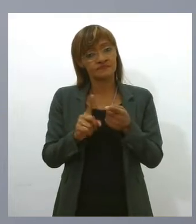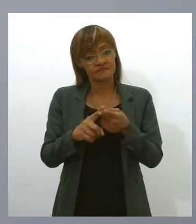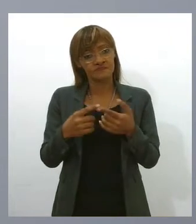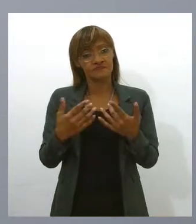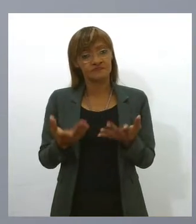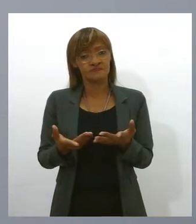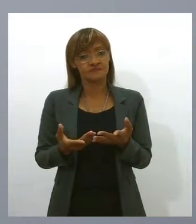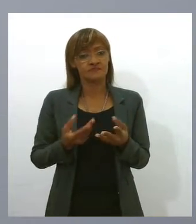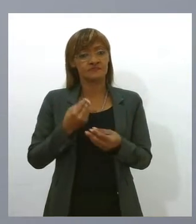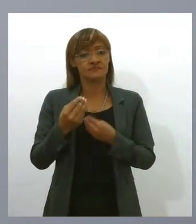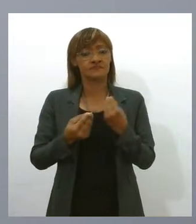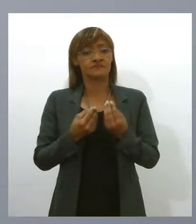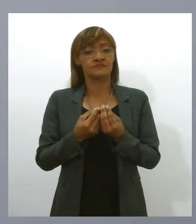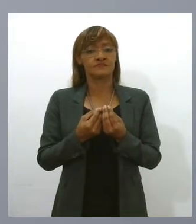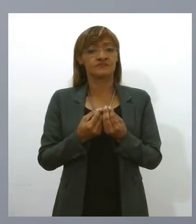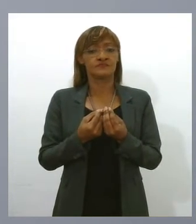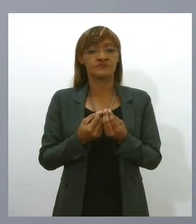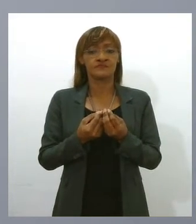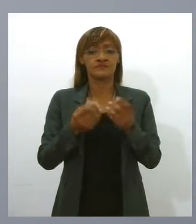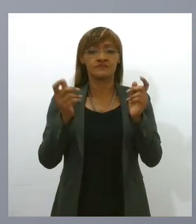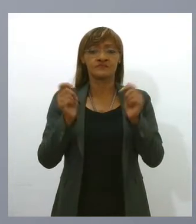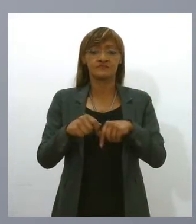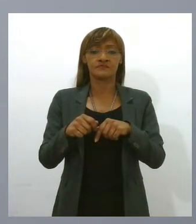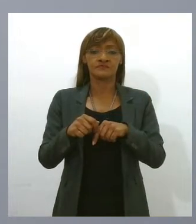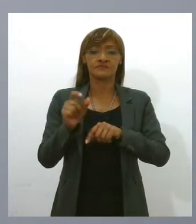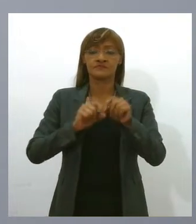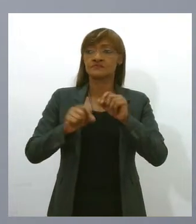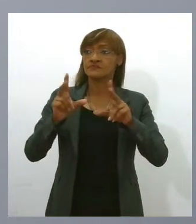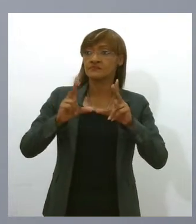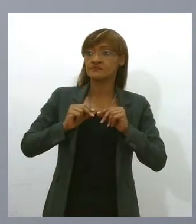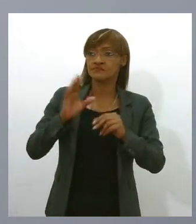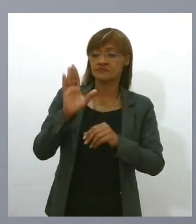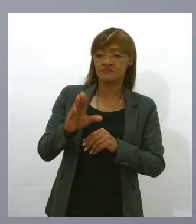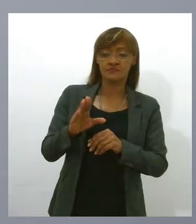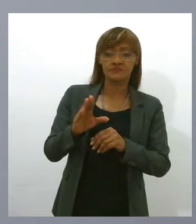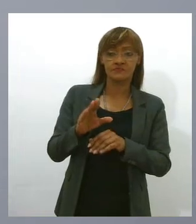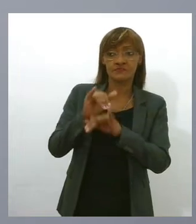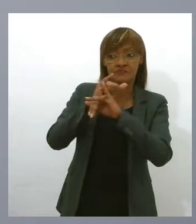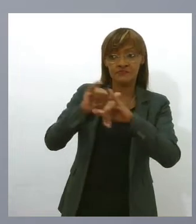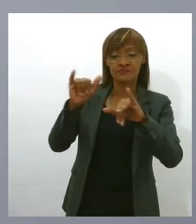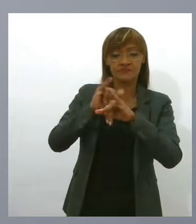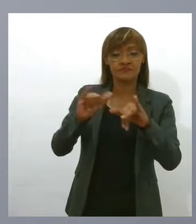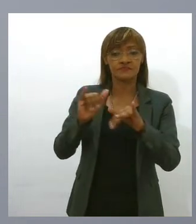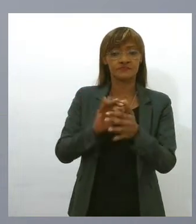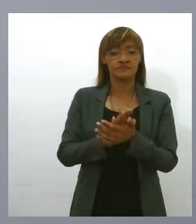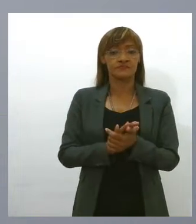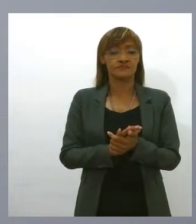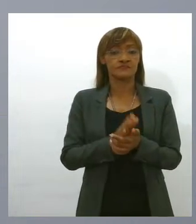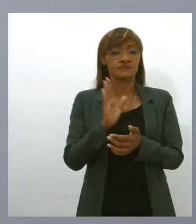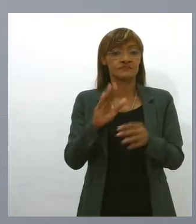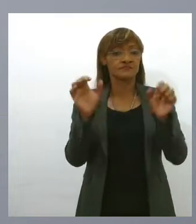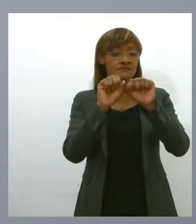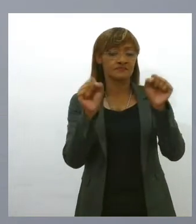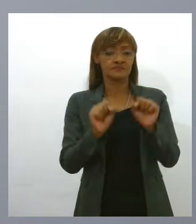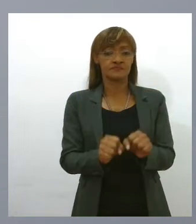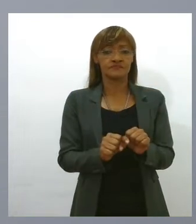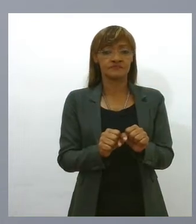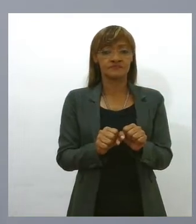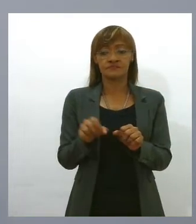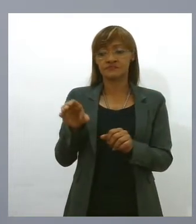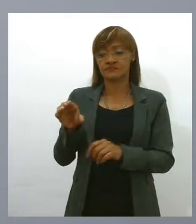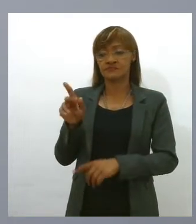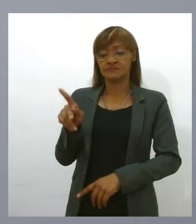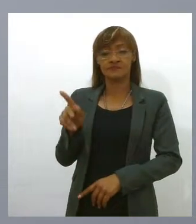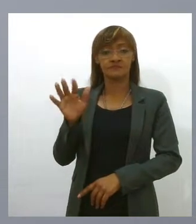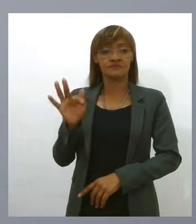impossibilidade de receber encomenda e pode alertar a via sistema que aquele CPF daquela encomenda e não vai estar